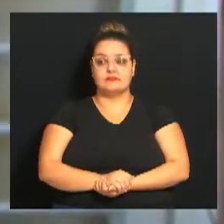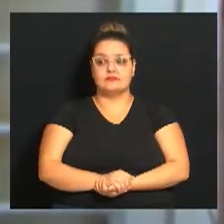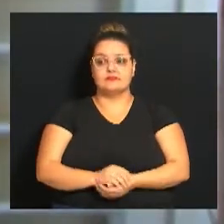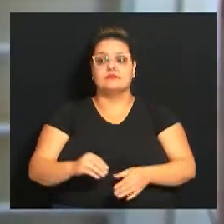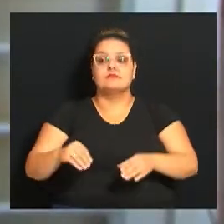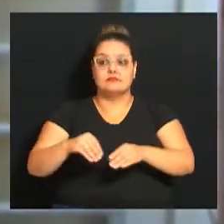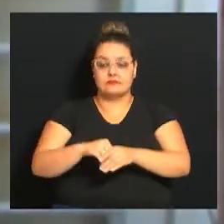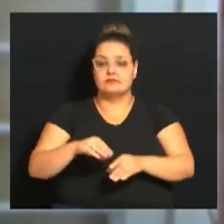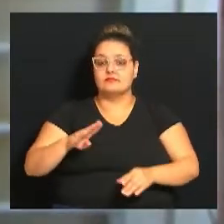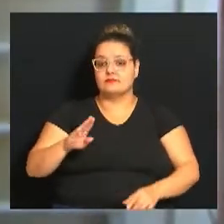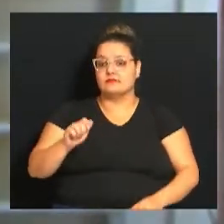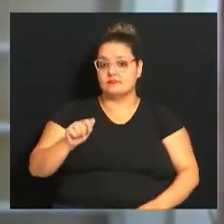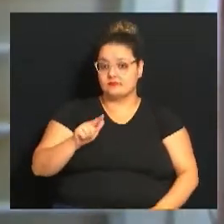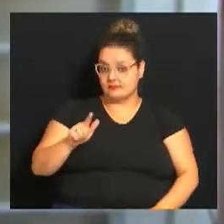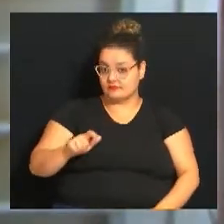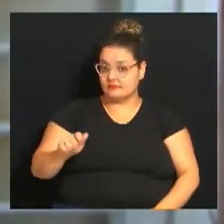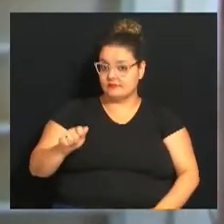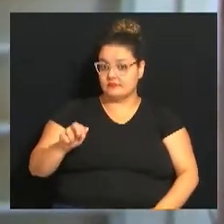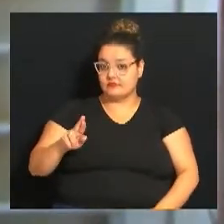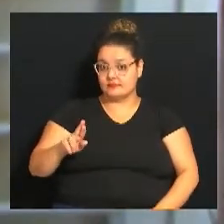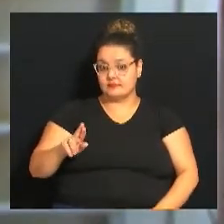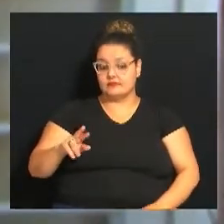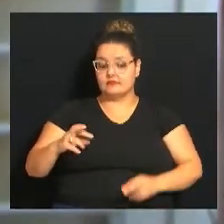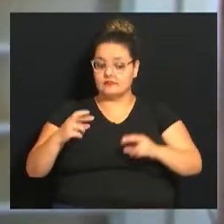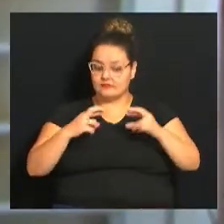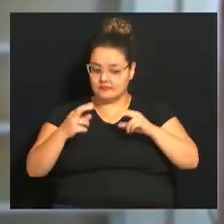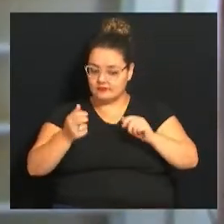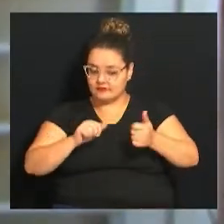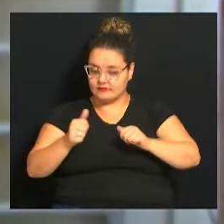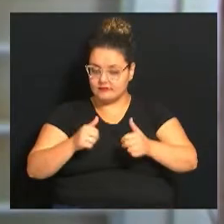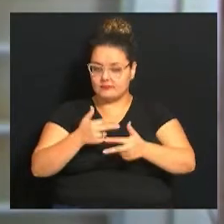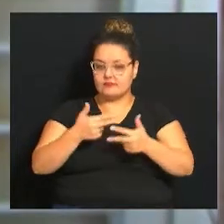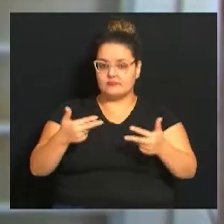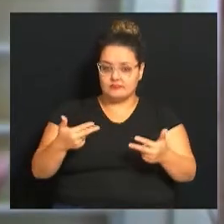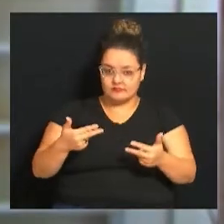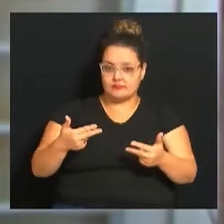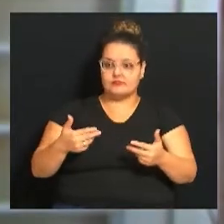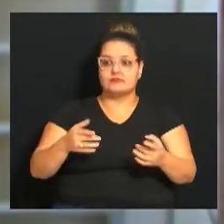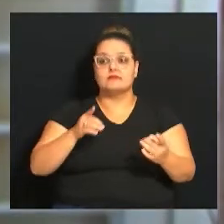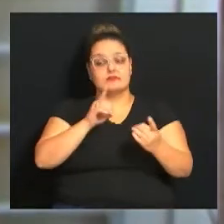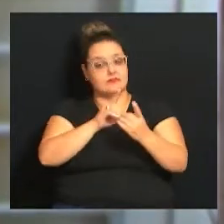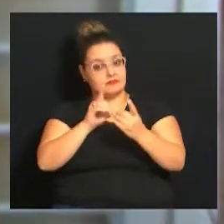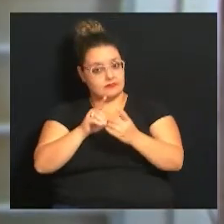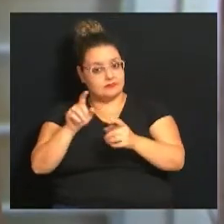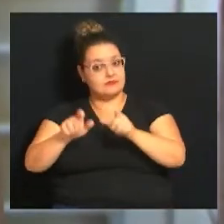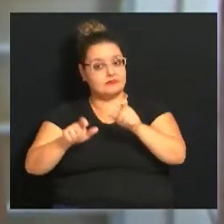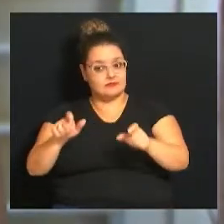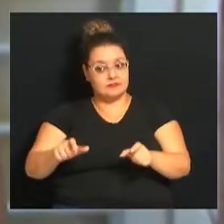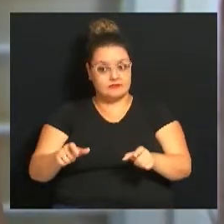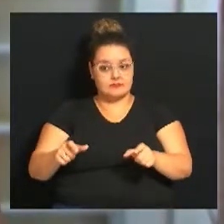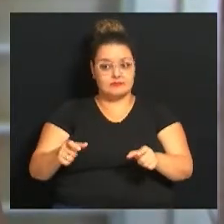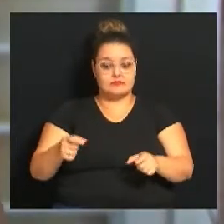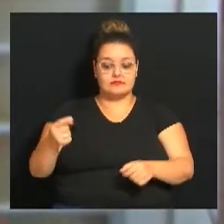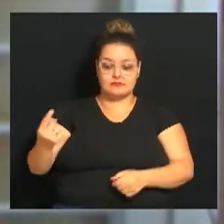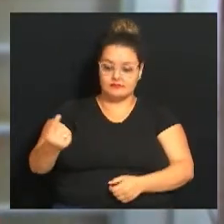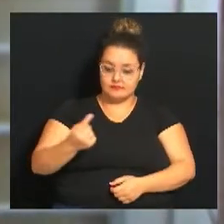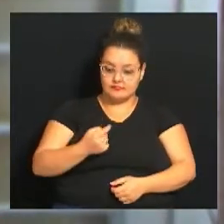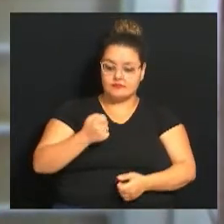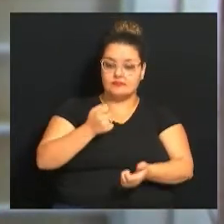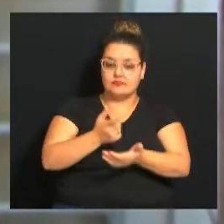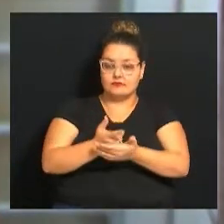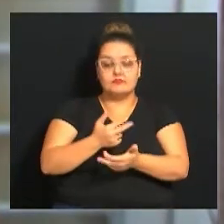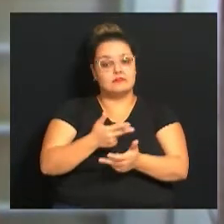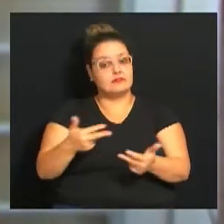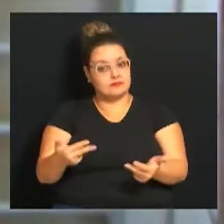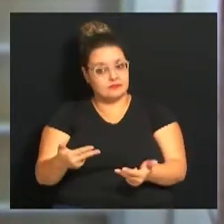bazar, a gente tem a triagem, a gente tem o atendimento para as pessoas que vêm fazer as compras, a